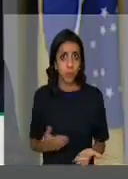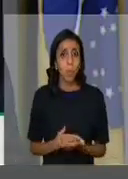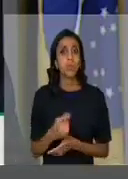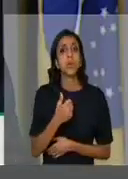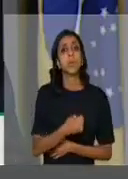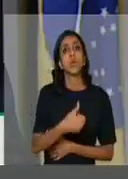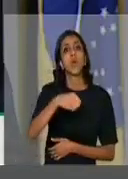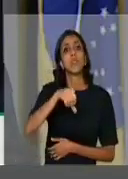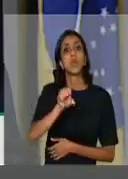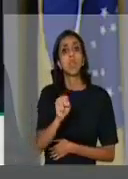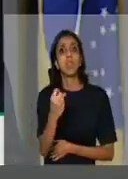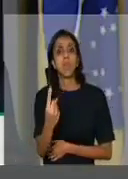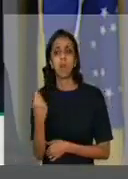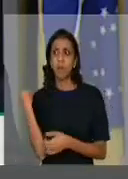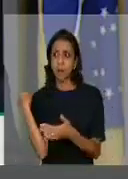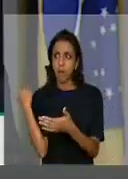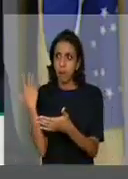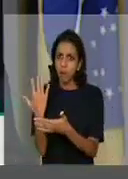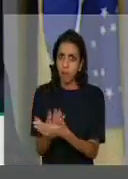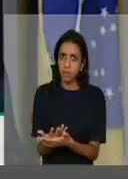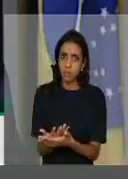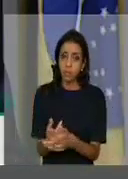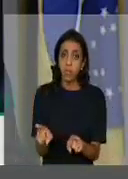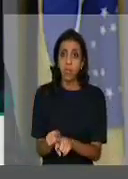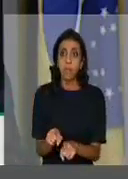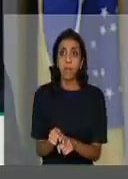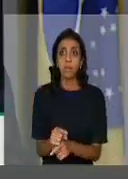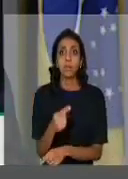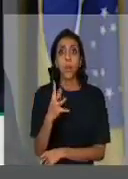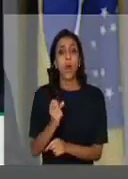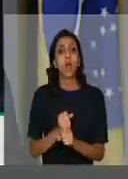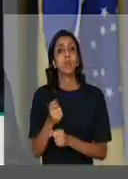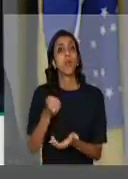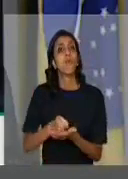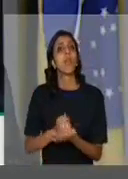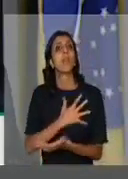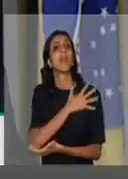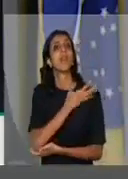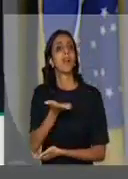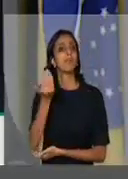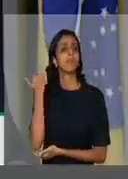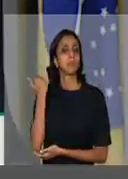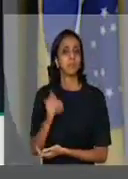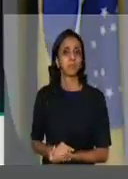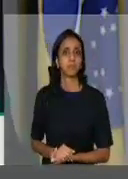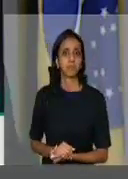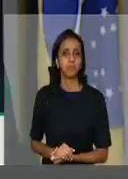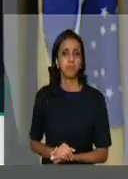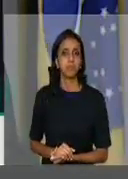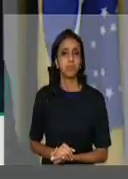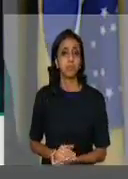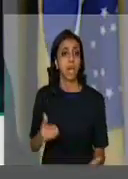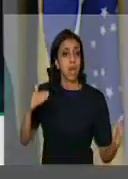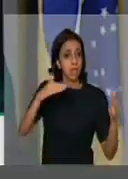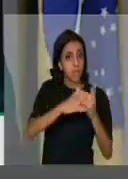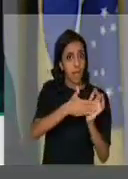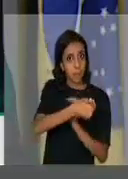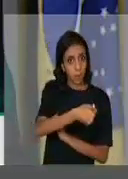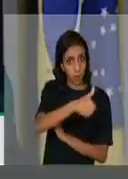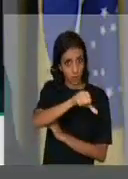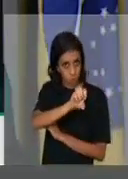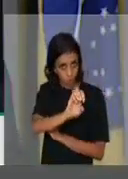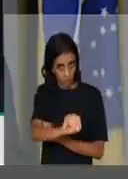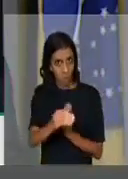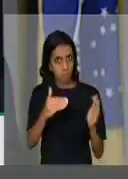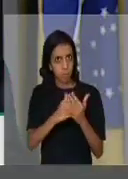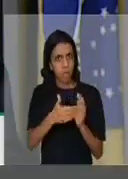partir de 1981, nos últimos 4 anos do governo militar? Se até 1980, no último